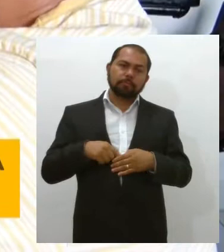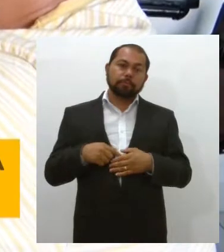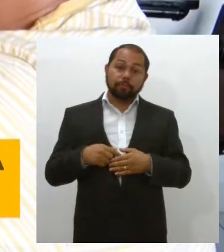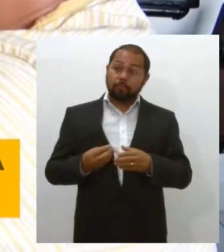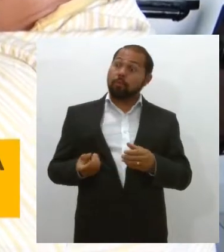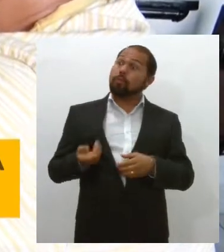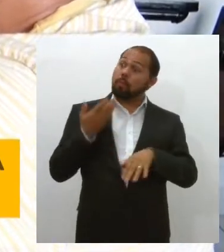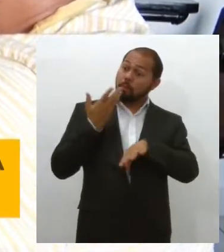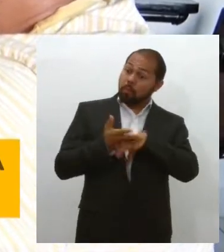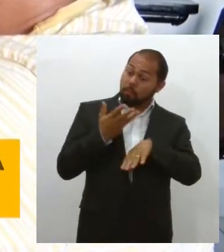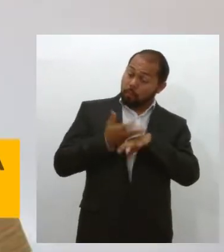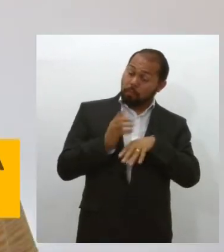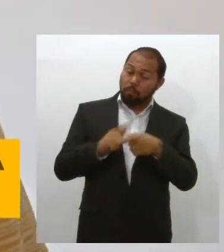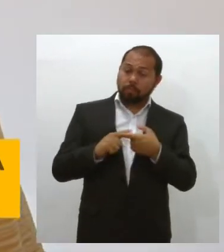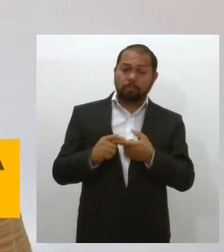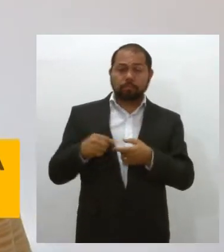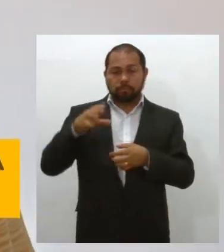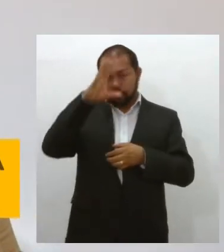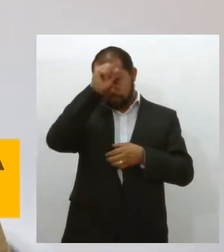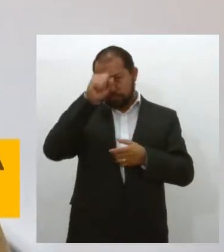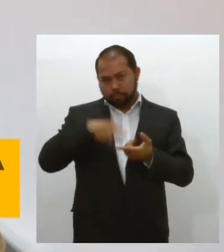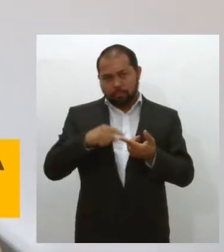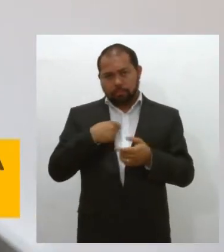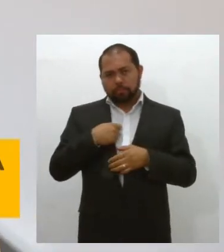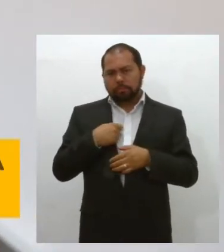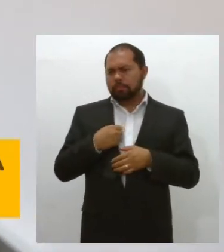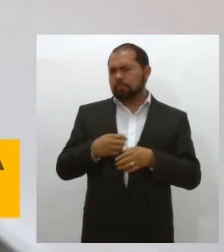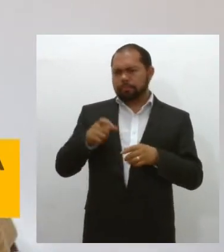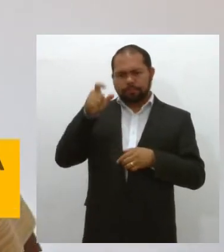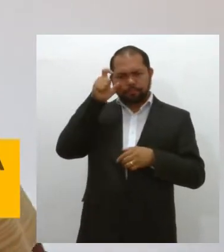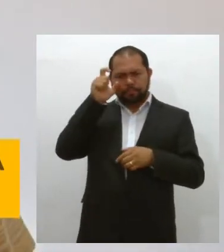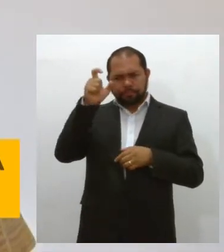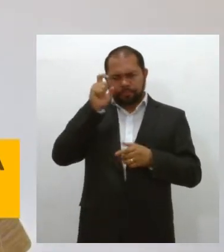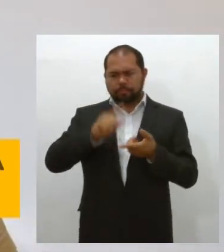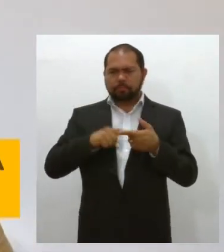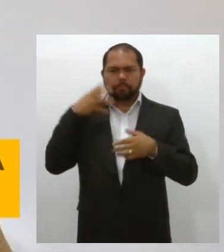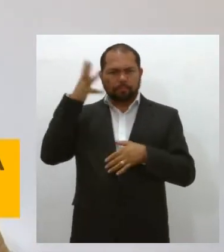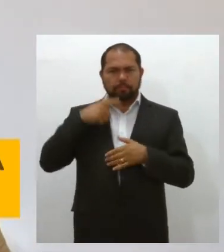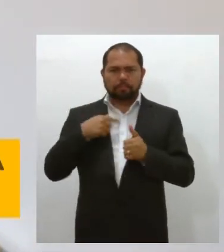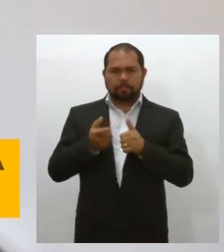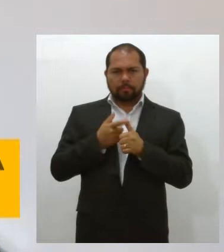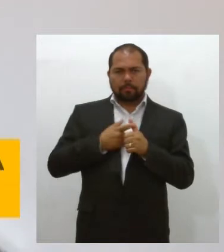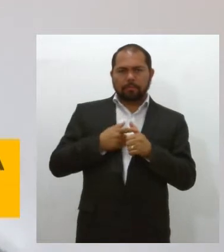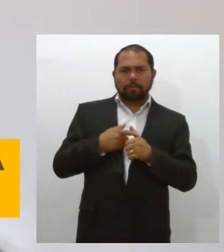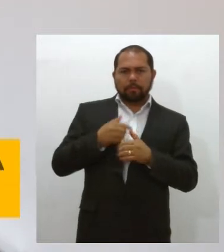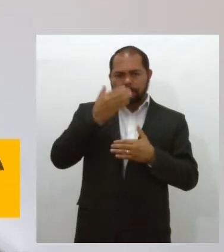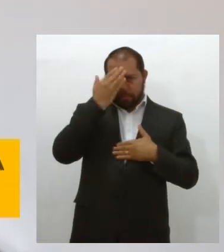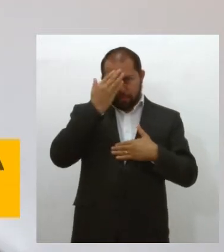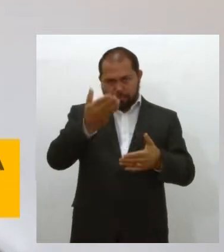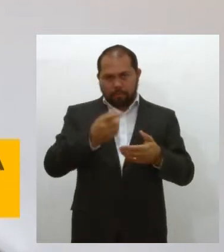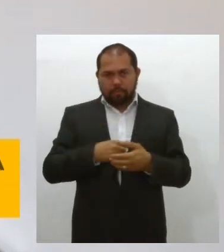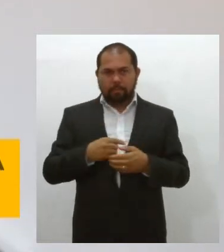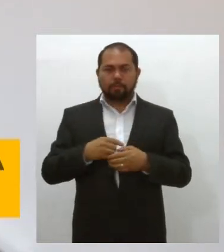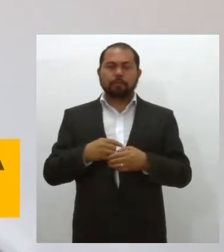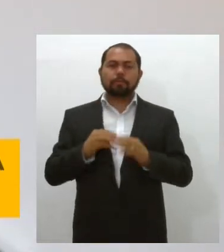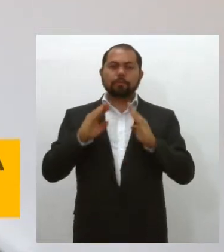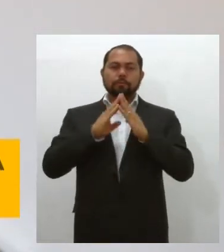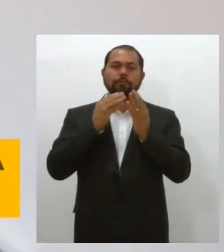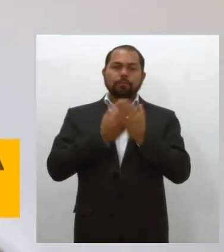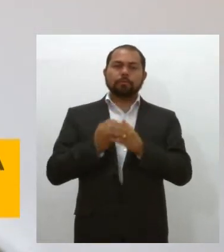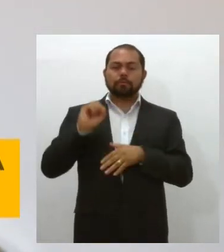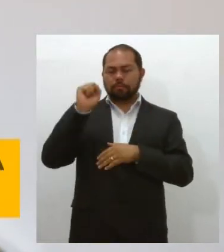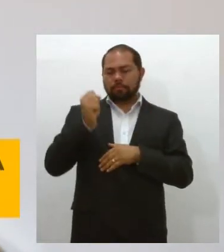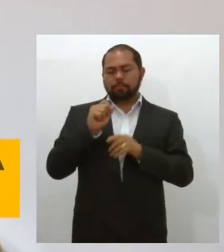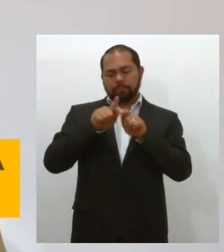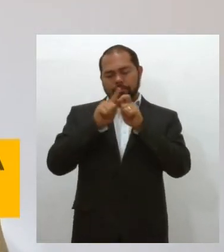prática com o que aprenderam. Uma palestra muito interessante. Primeiramente agradecer à Escola do Legislativo de Sergipe, né, e a Escola